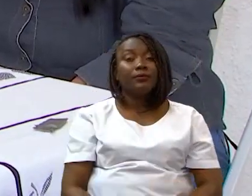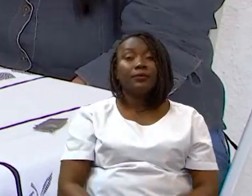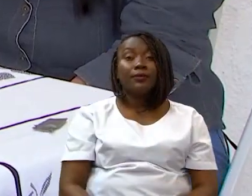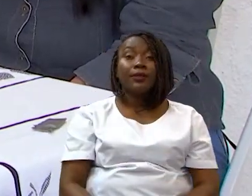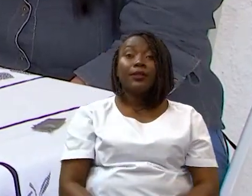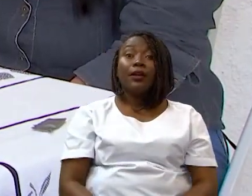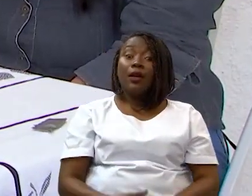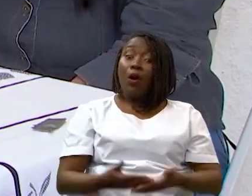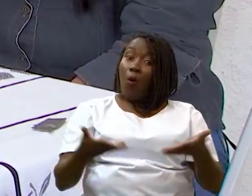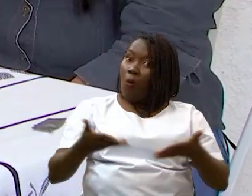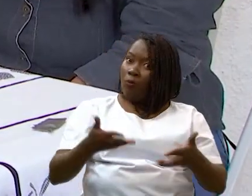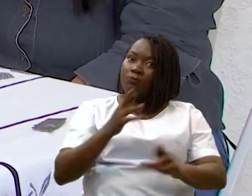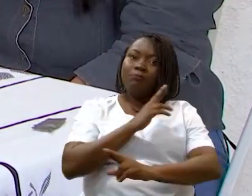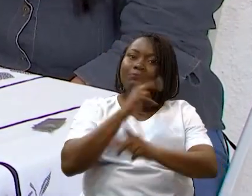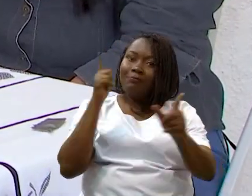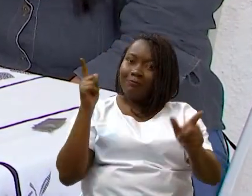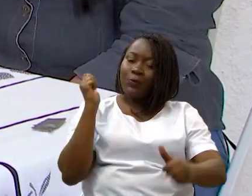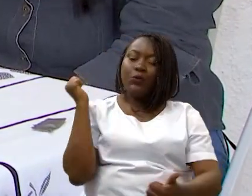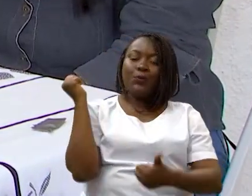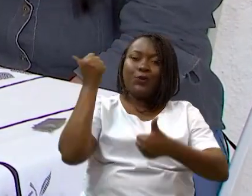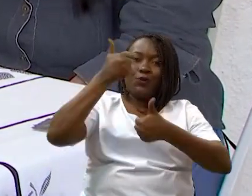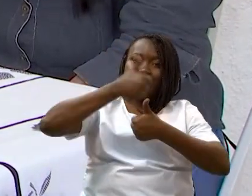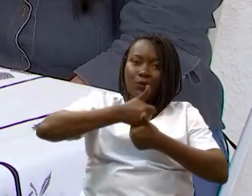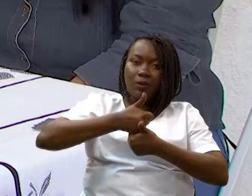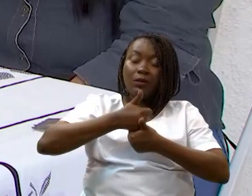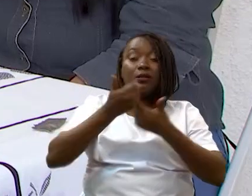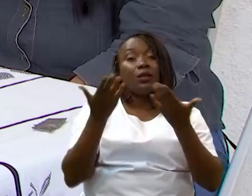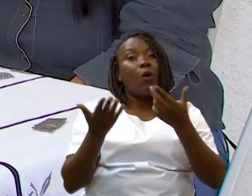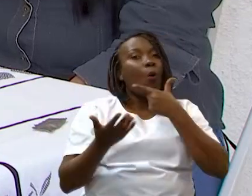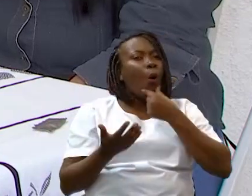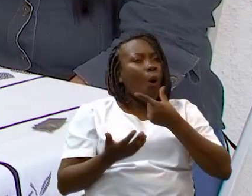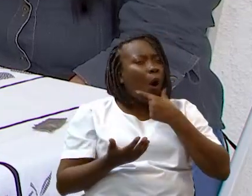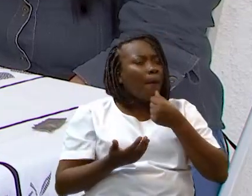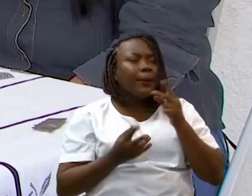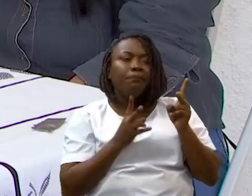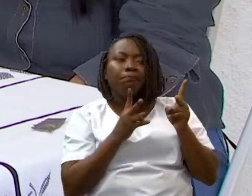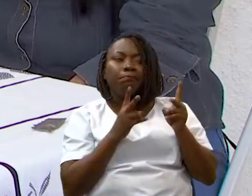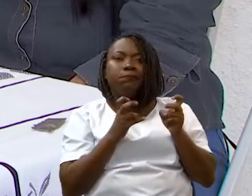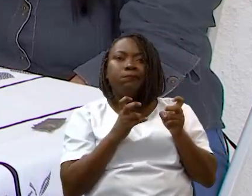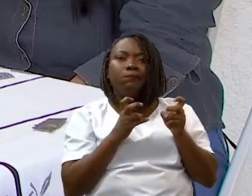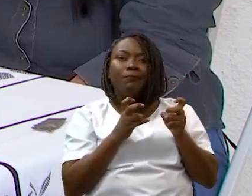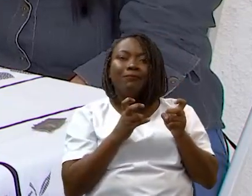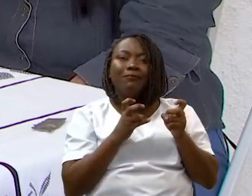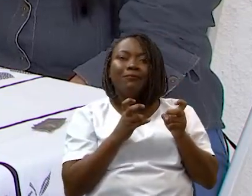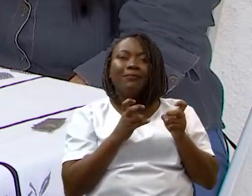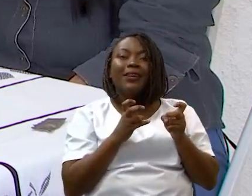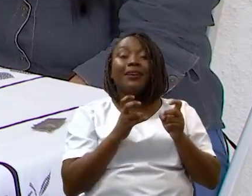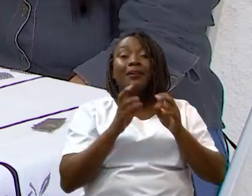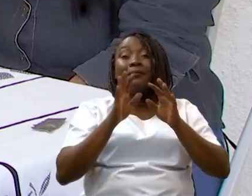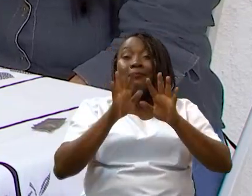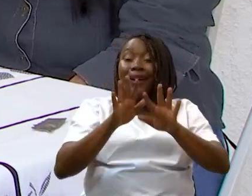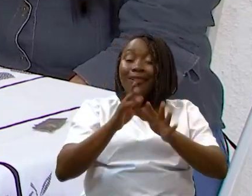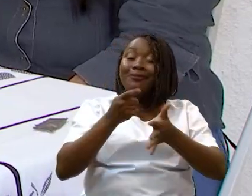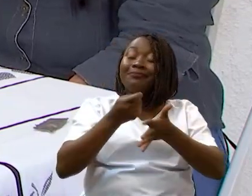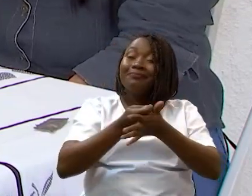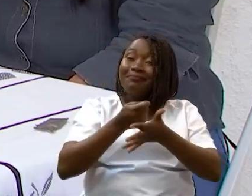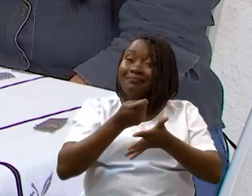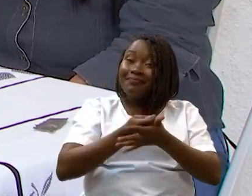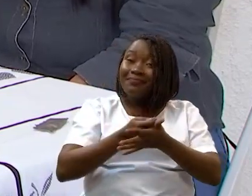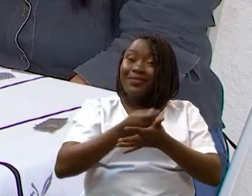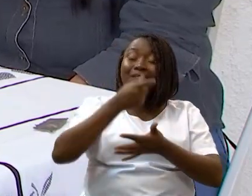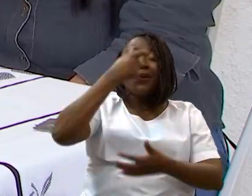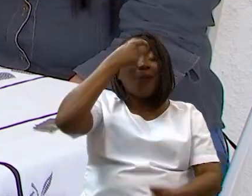leite. Já não está mais assim, já foi substituído, então o homem percebeu. Entendeu? Mas assim, você tem que ter